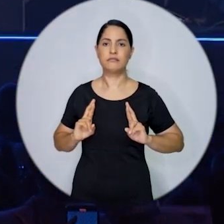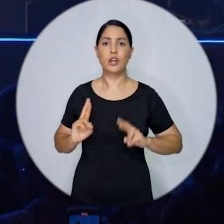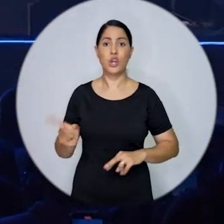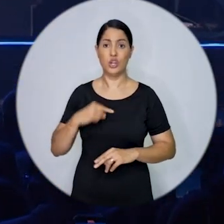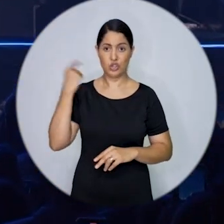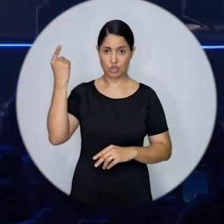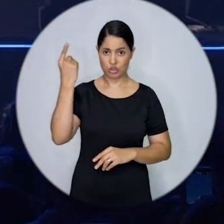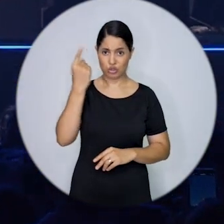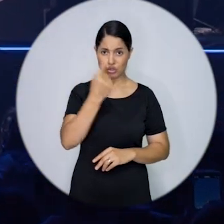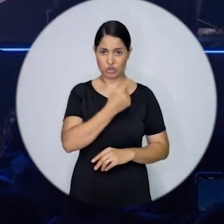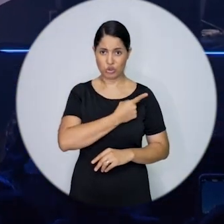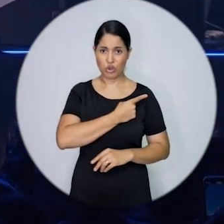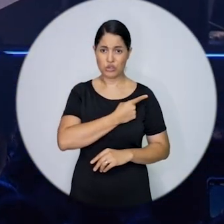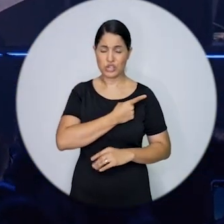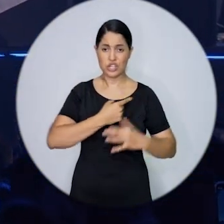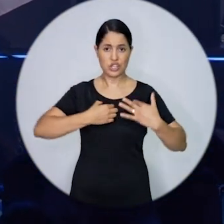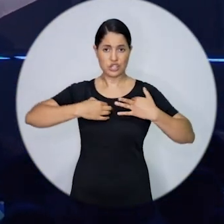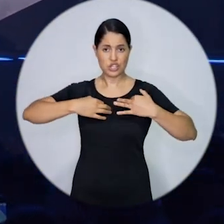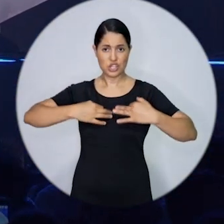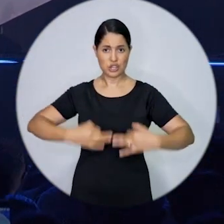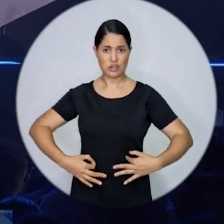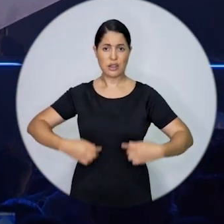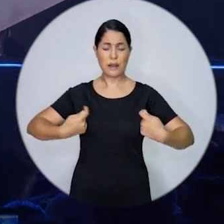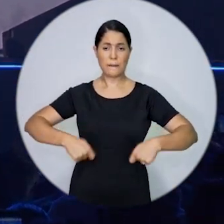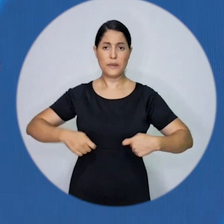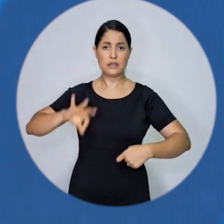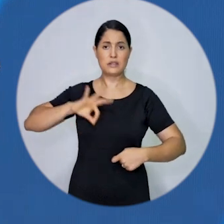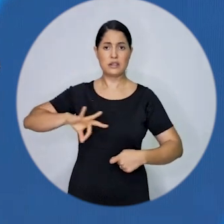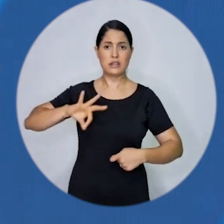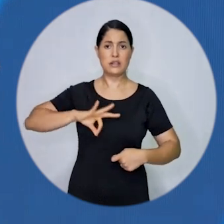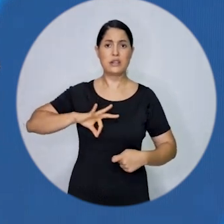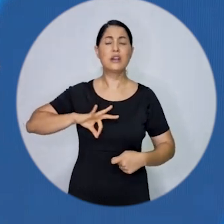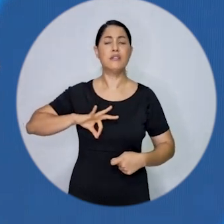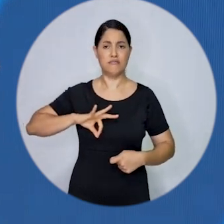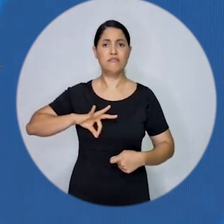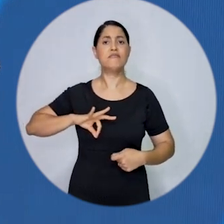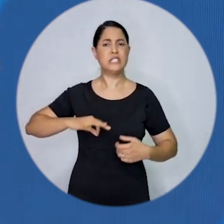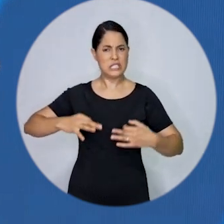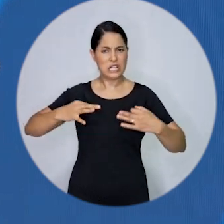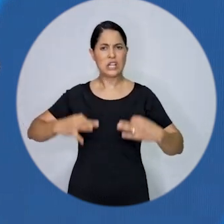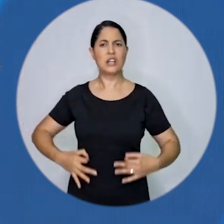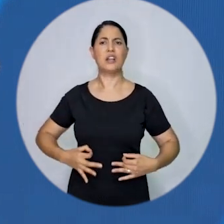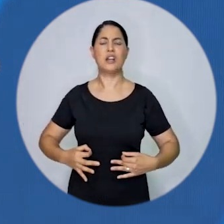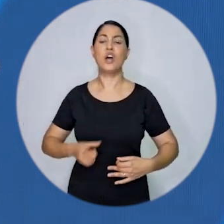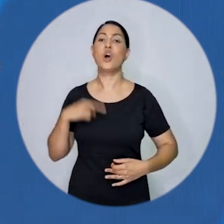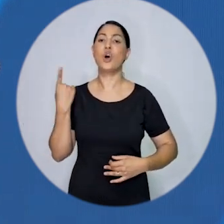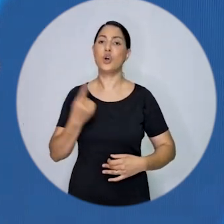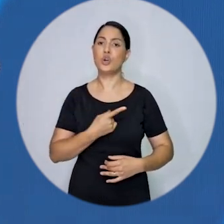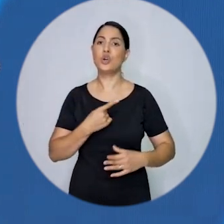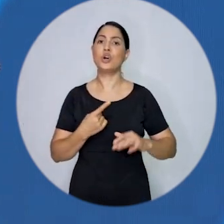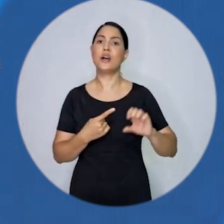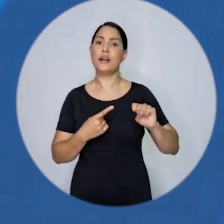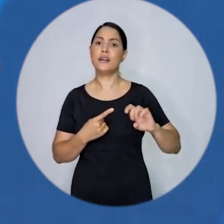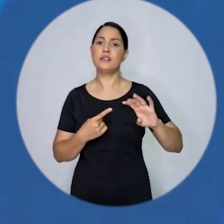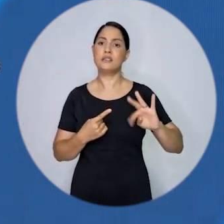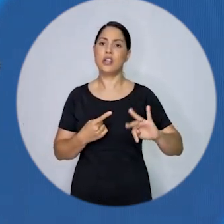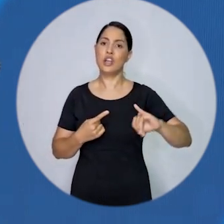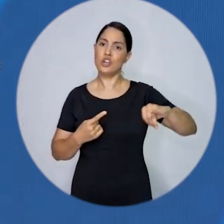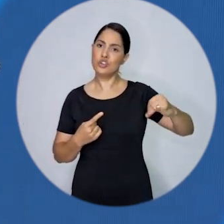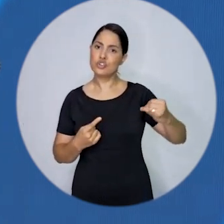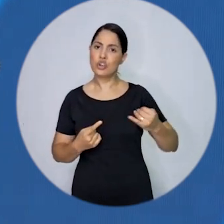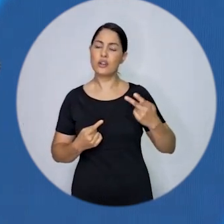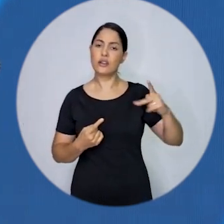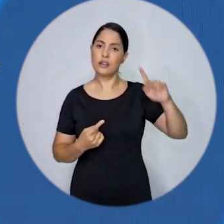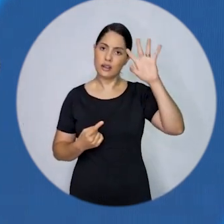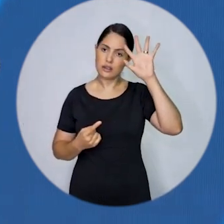A dignidade profissional depende de remuneração adequada. Não abriremos mão do cumprimento da decisão da Corte Especial do Superior Tribunal de